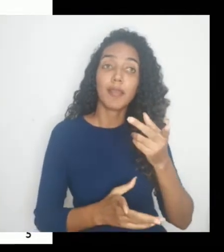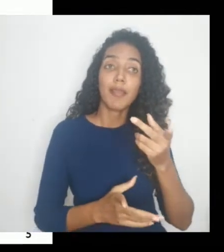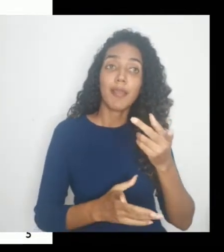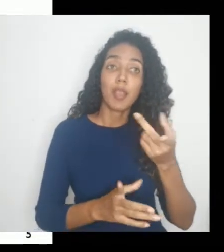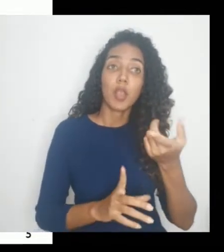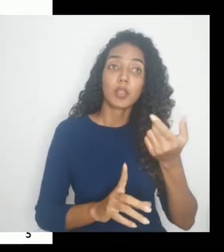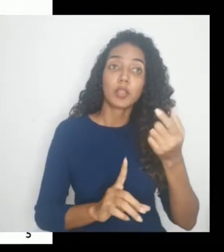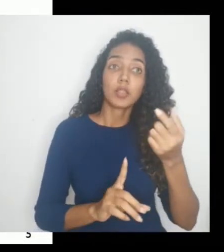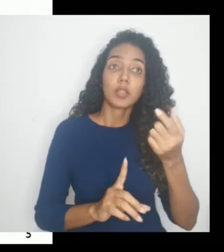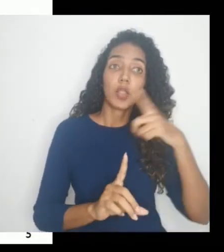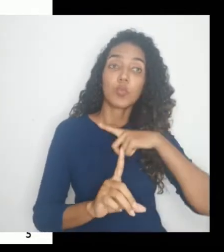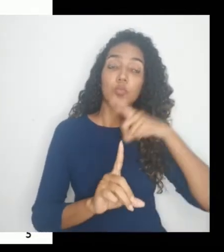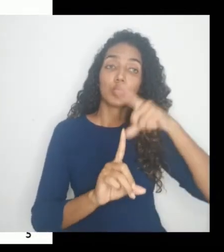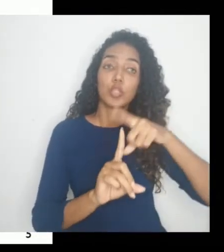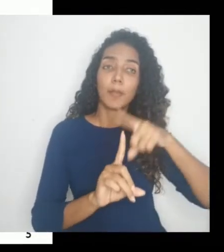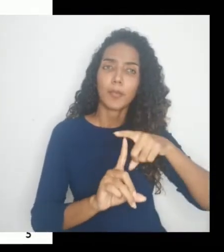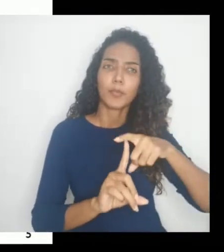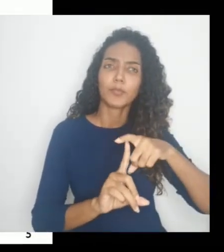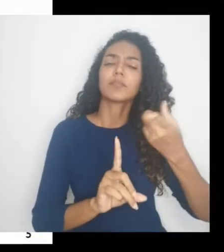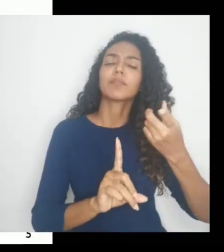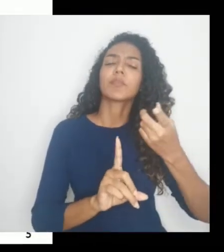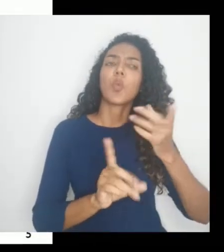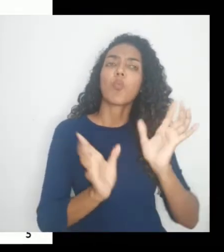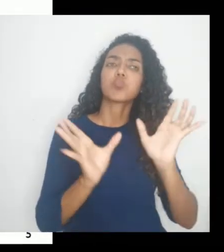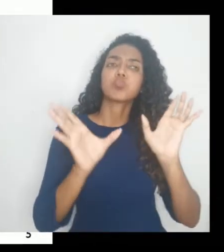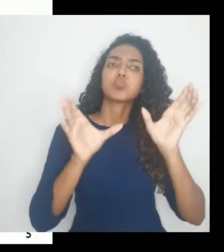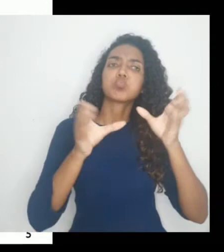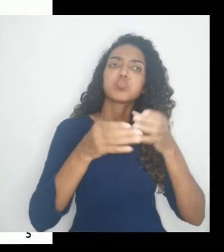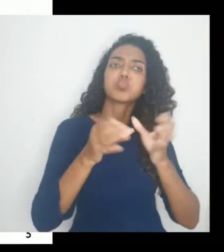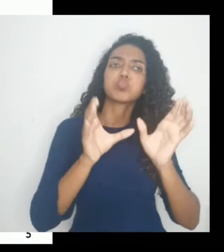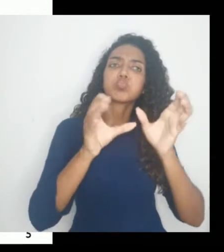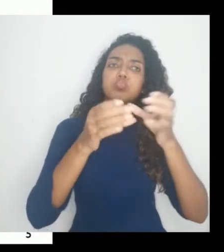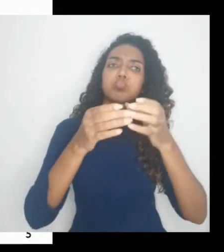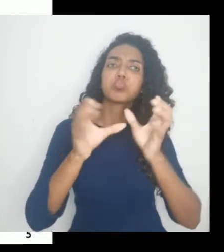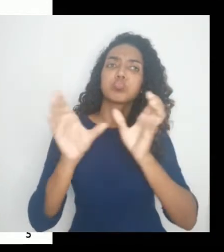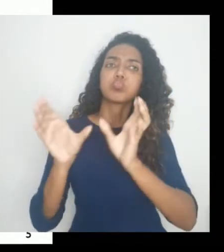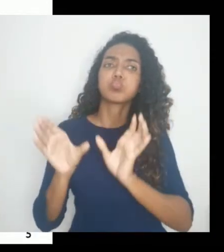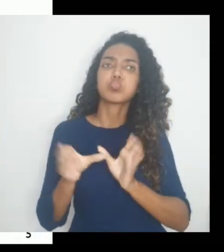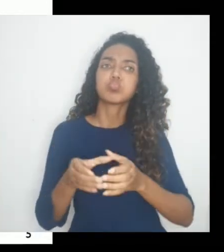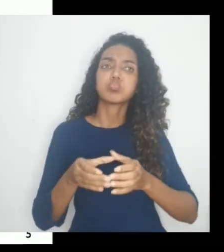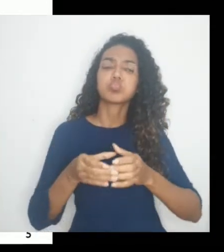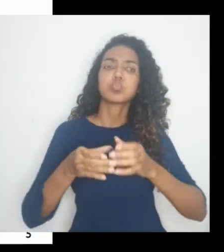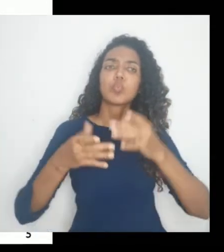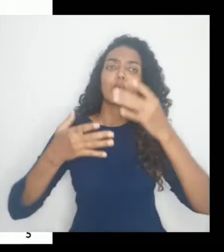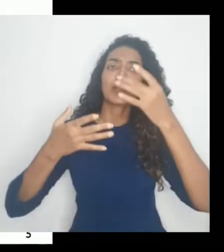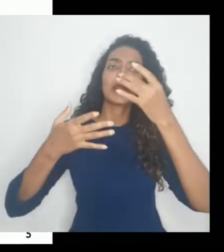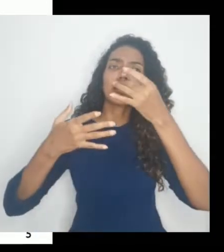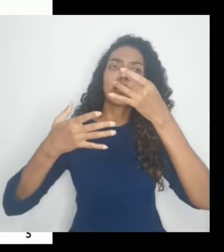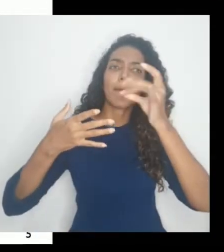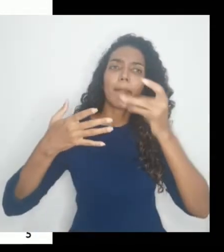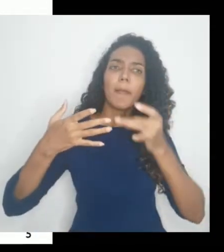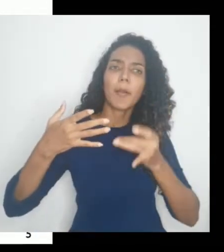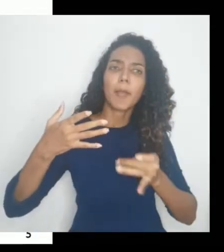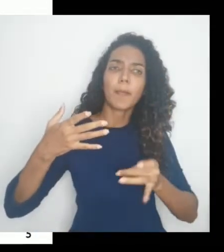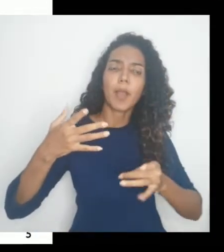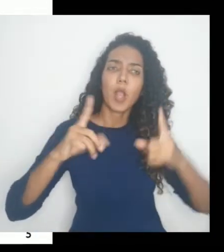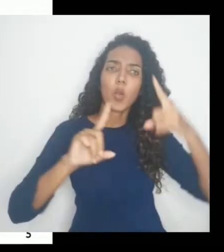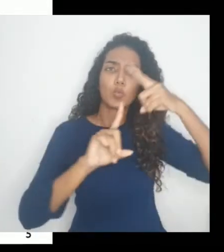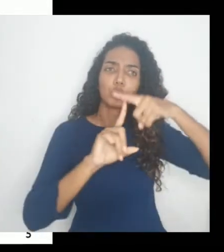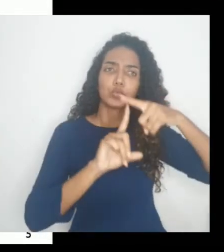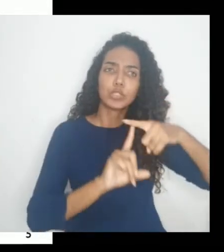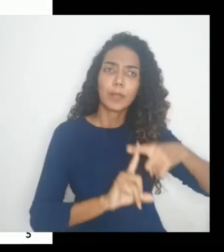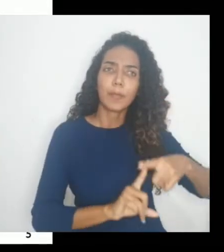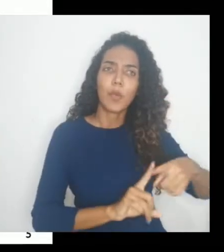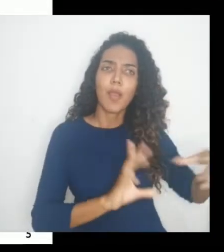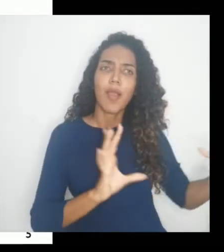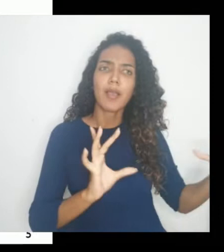Um conjunto de atributos, cada atributo com seu tipo associado. Então, é bom lembrar que todo atributo vai